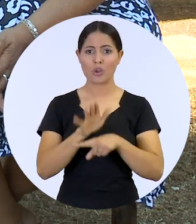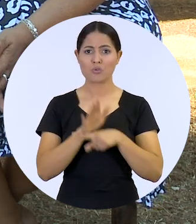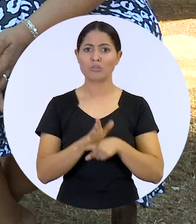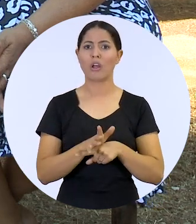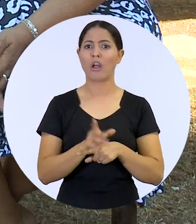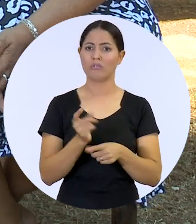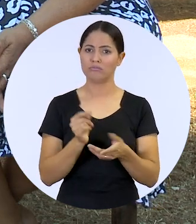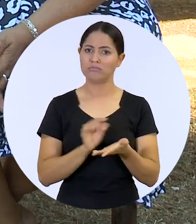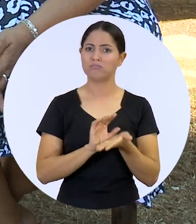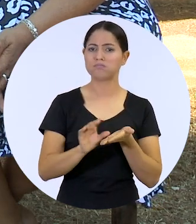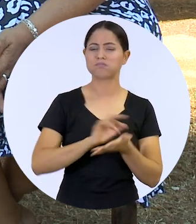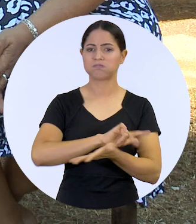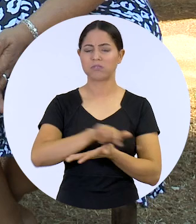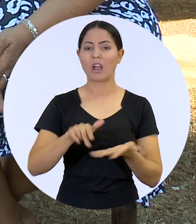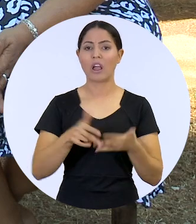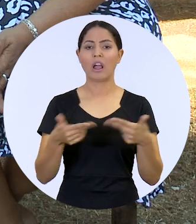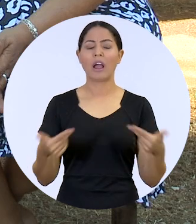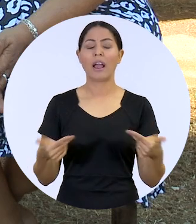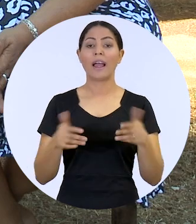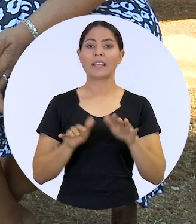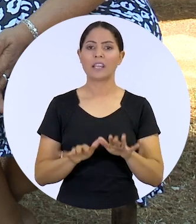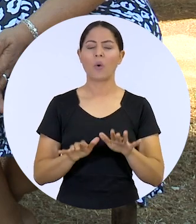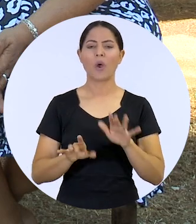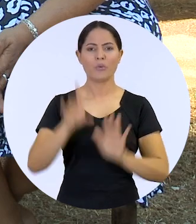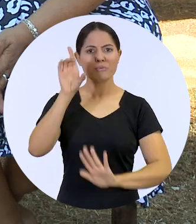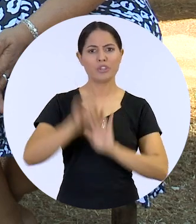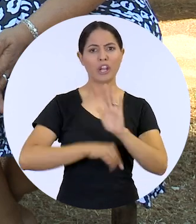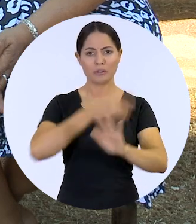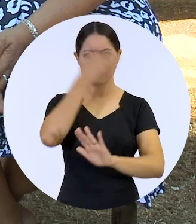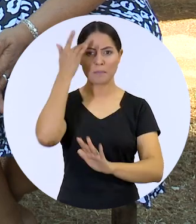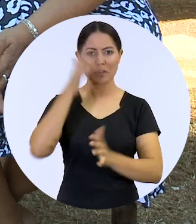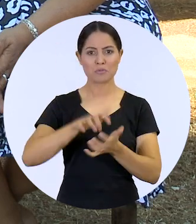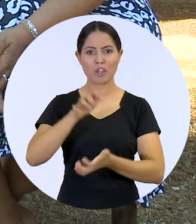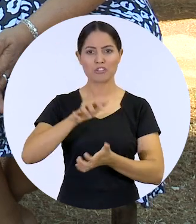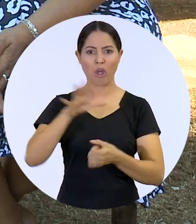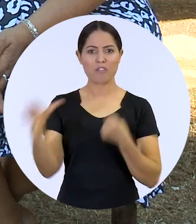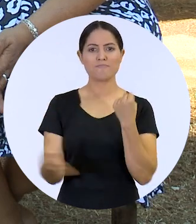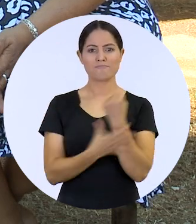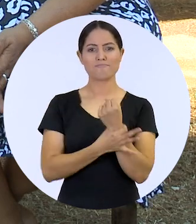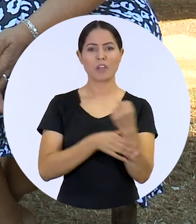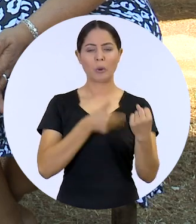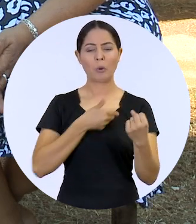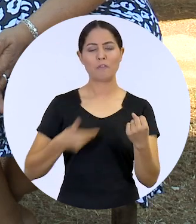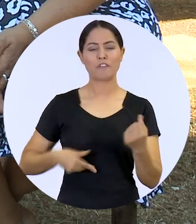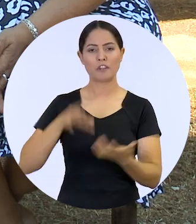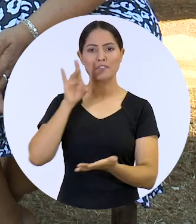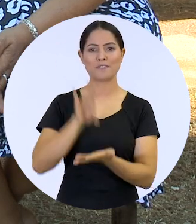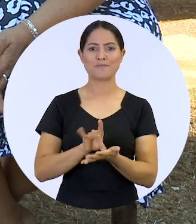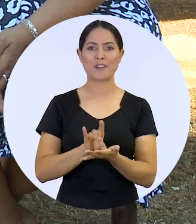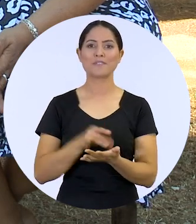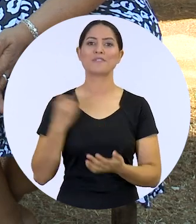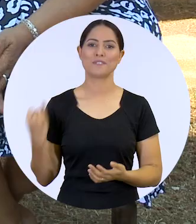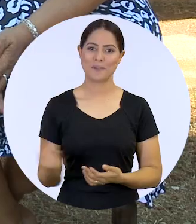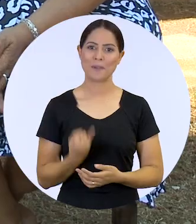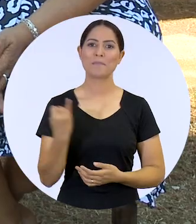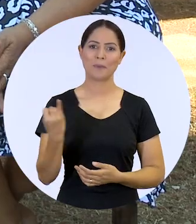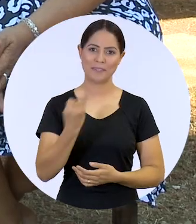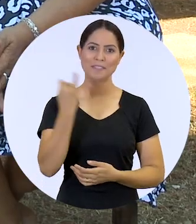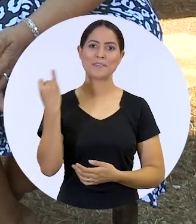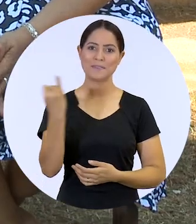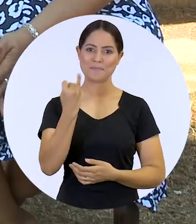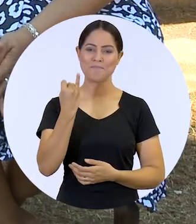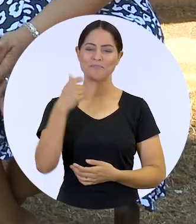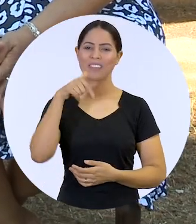e por fim diz que o direito do idoso deve ser assegurado pelo Estado. Aí sim, então por isso a importância, e a instituição aqui